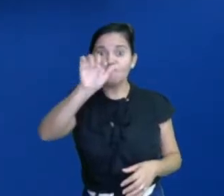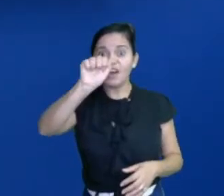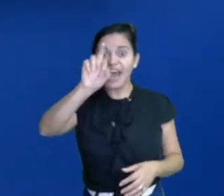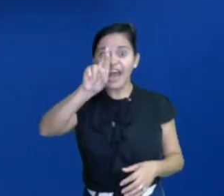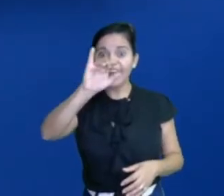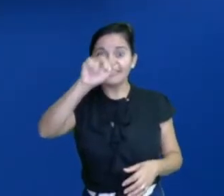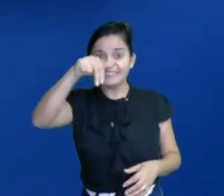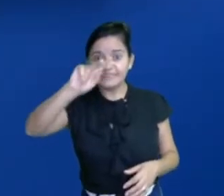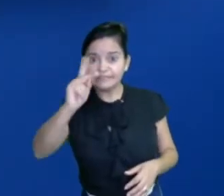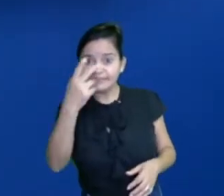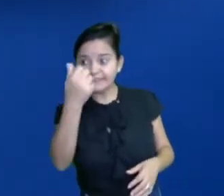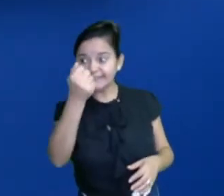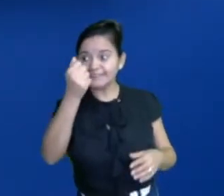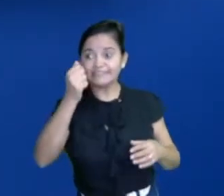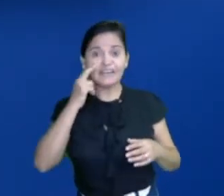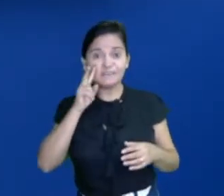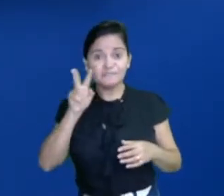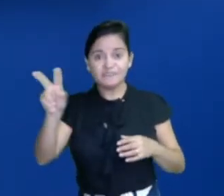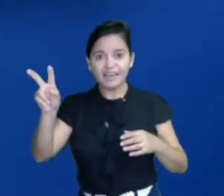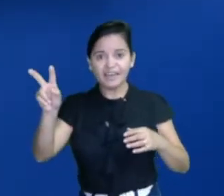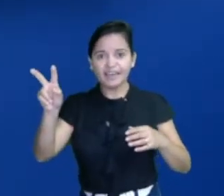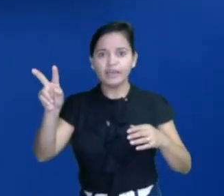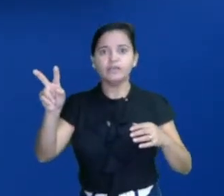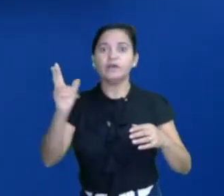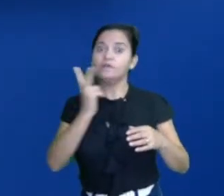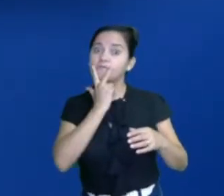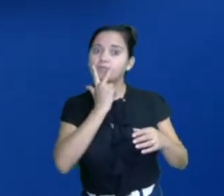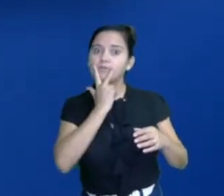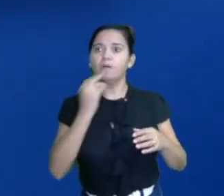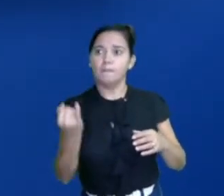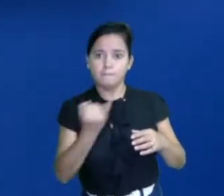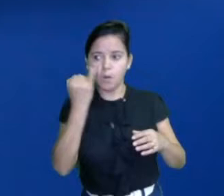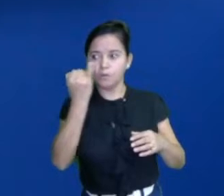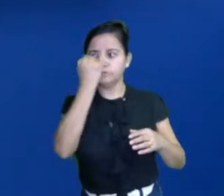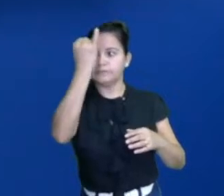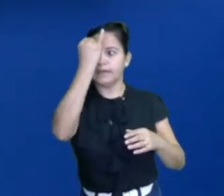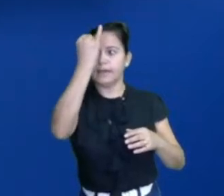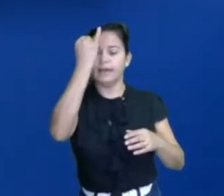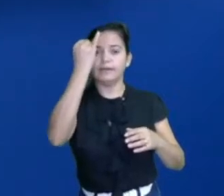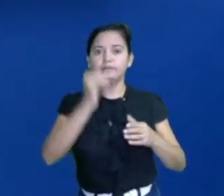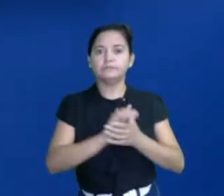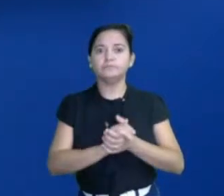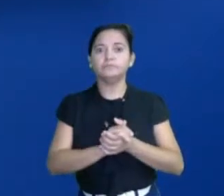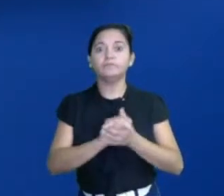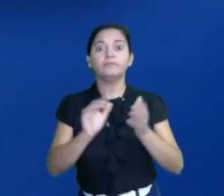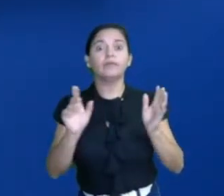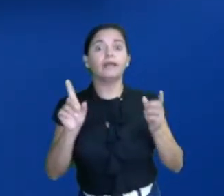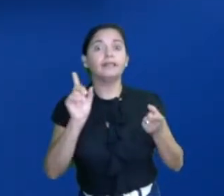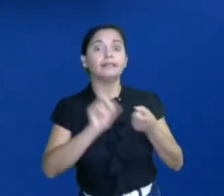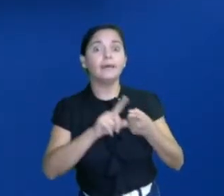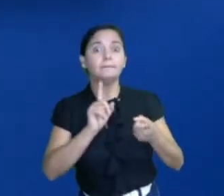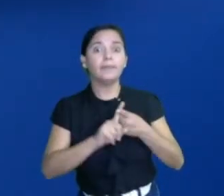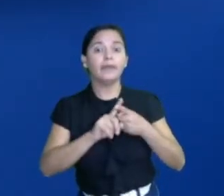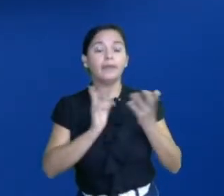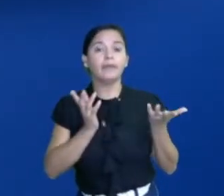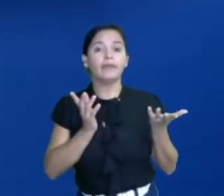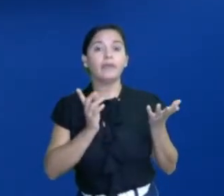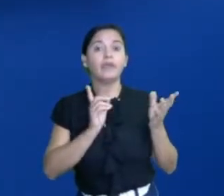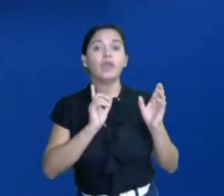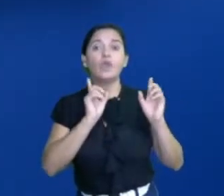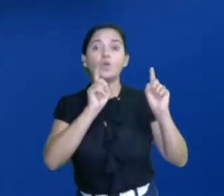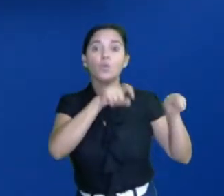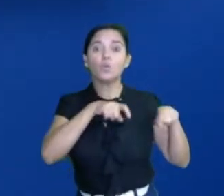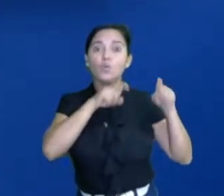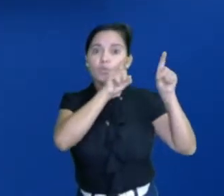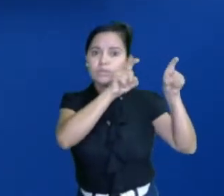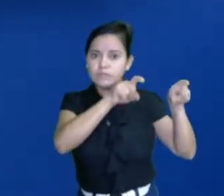monumento muito importante para a nossa história de Vitória de Santo Antão. Temos o sítio histórico do Monte das Tabocas. Quem aqui